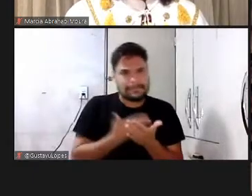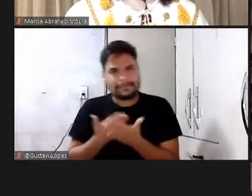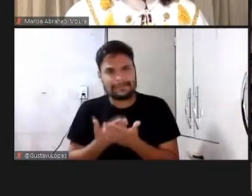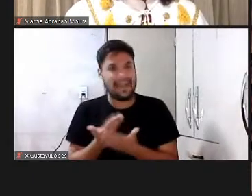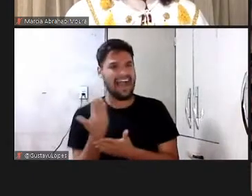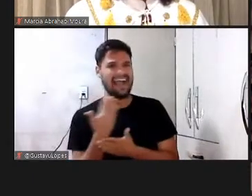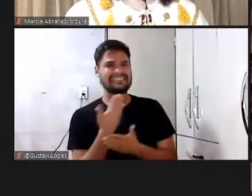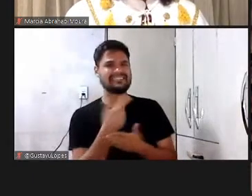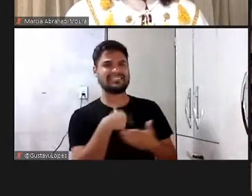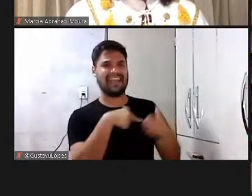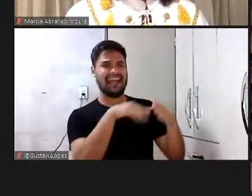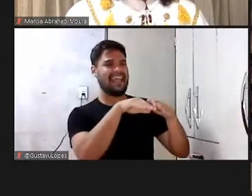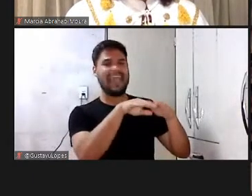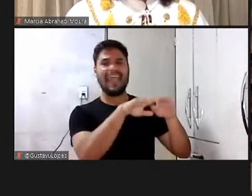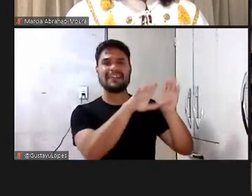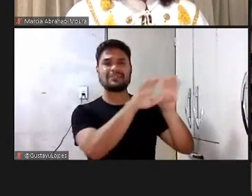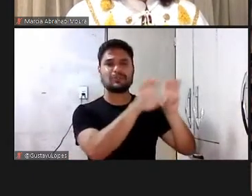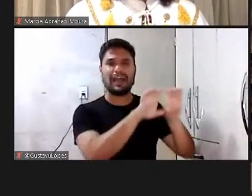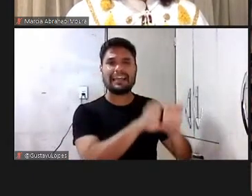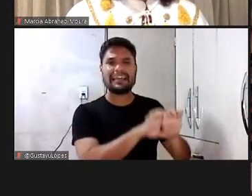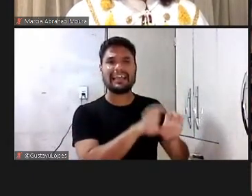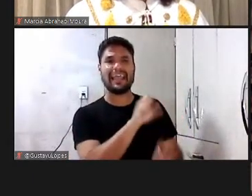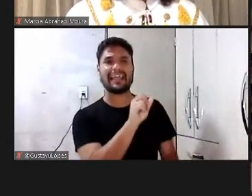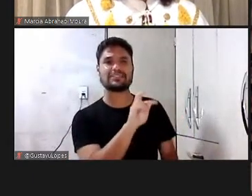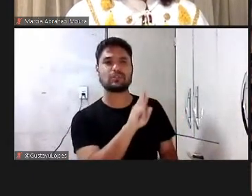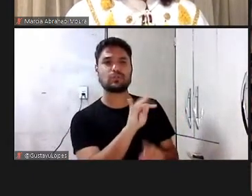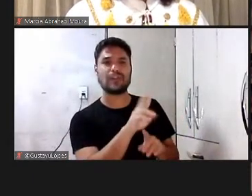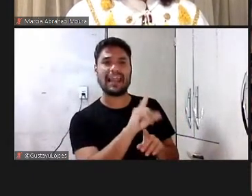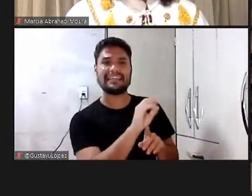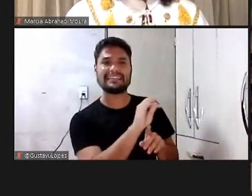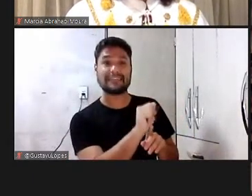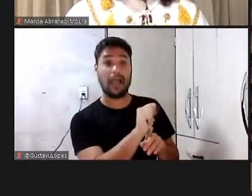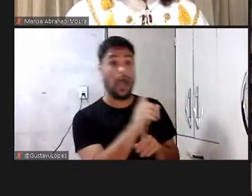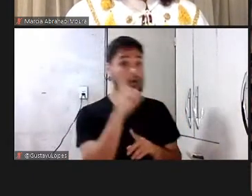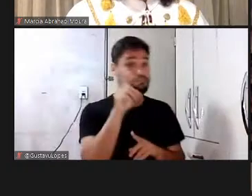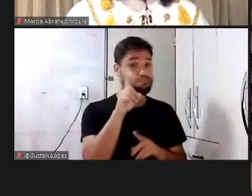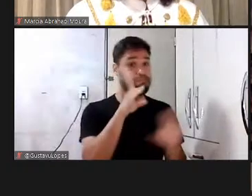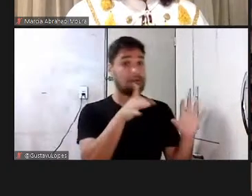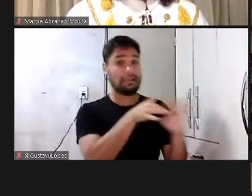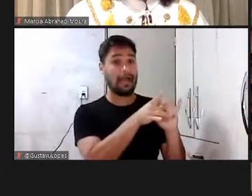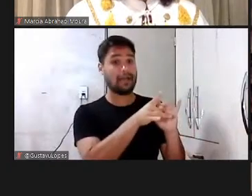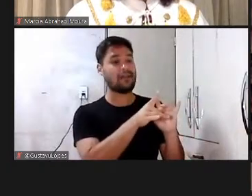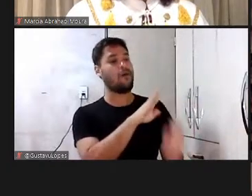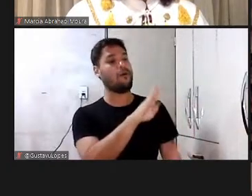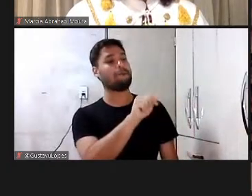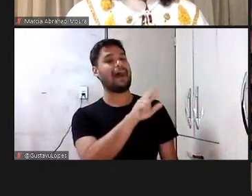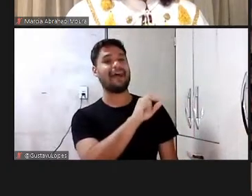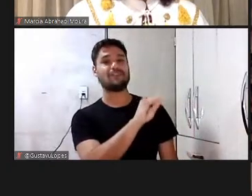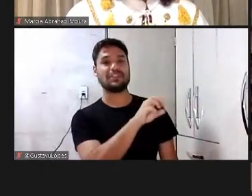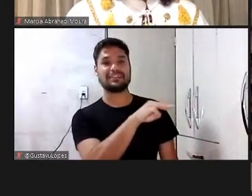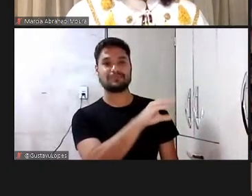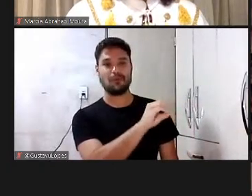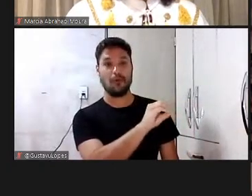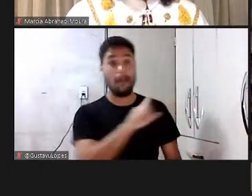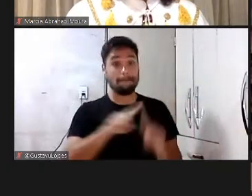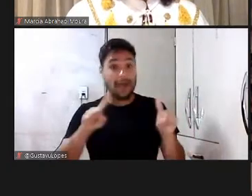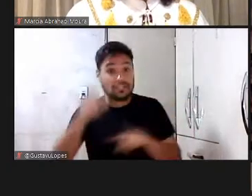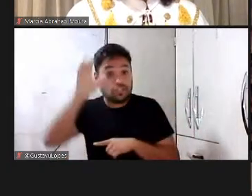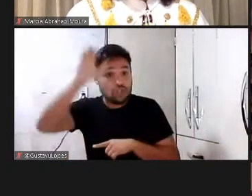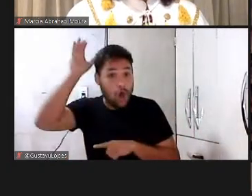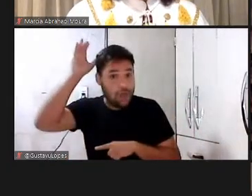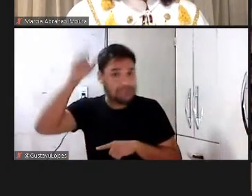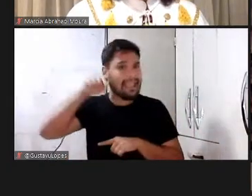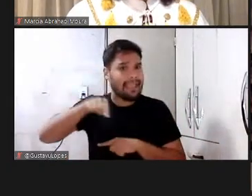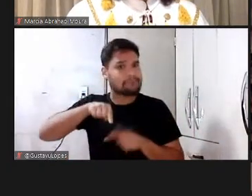estruturalista, que nos Estados Unidos era fortemente apoiado no behaviorismo, propôs uma agenda de pesquisa baseada no pressuposto de